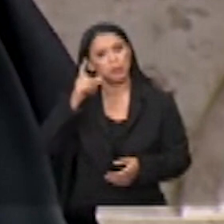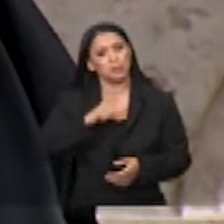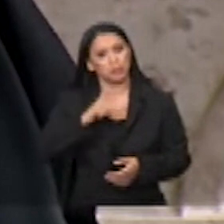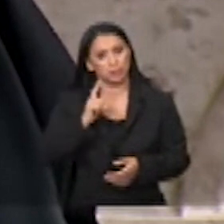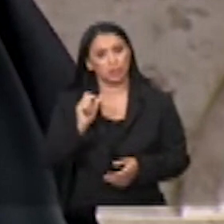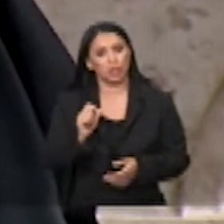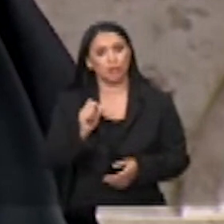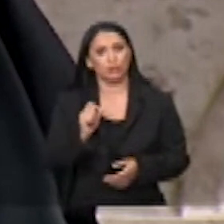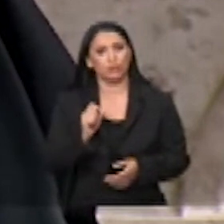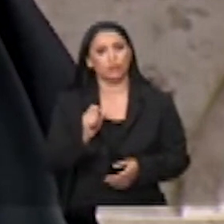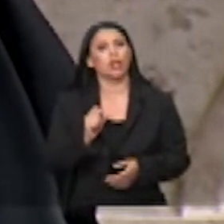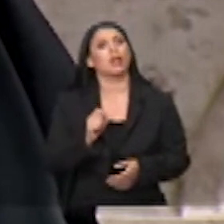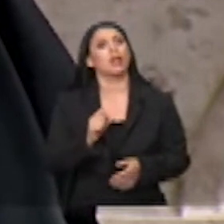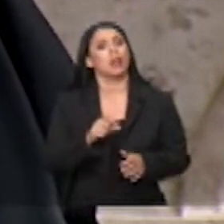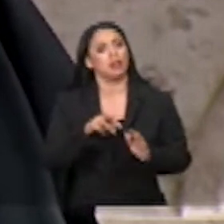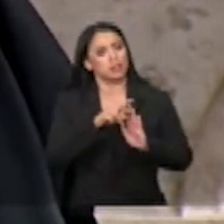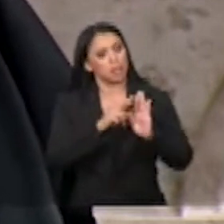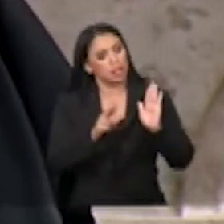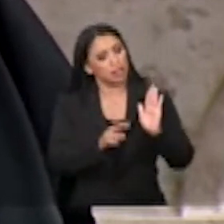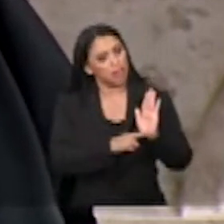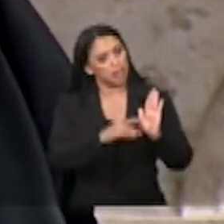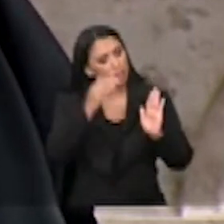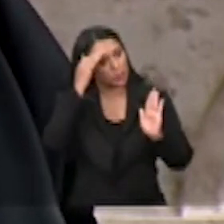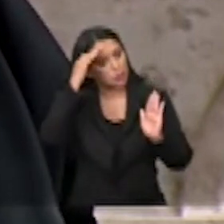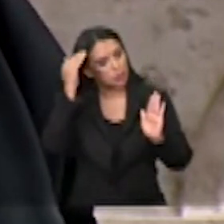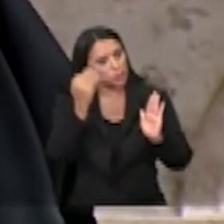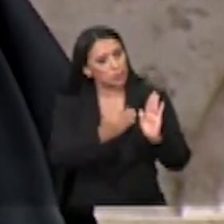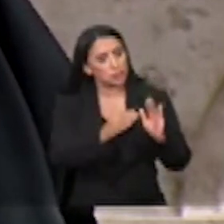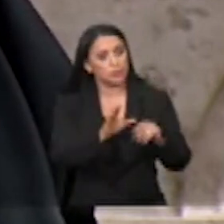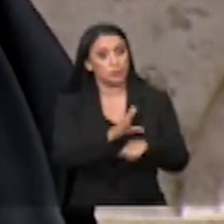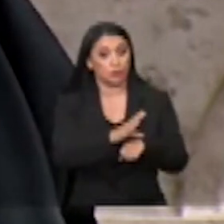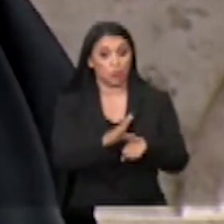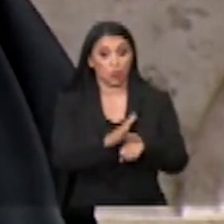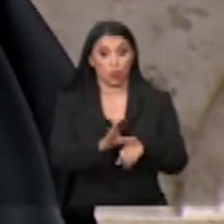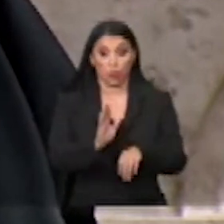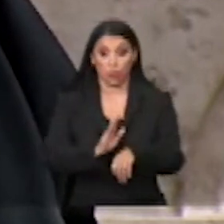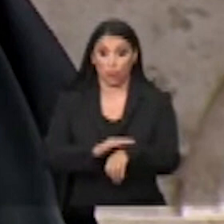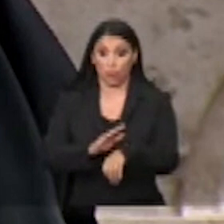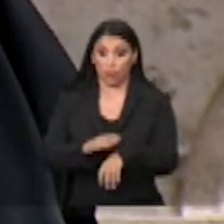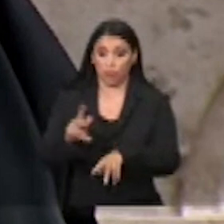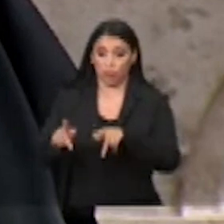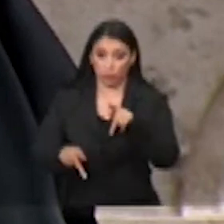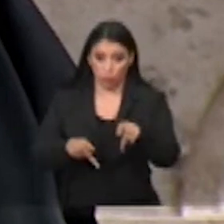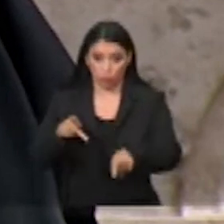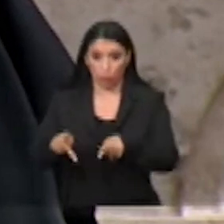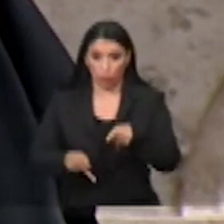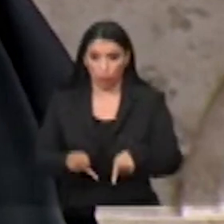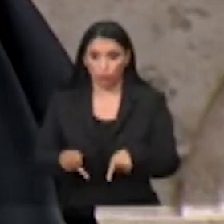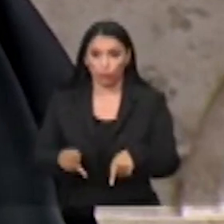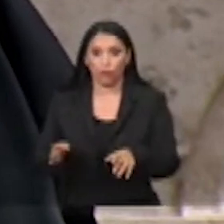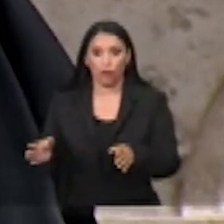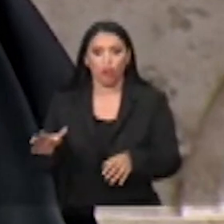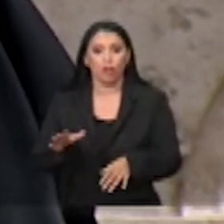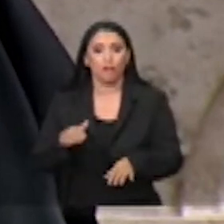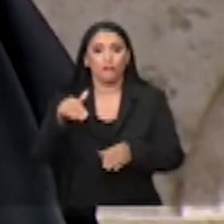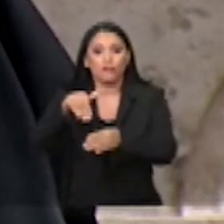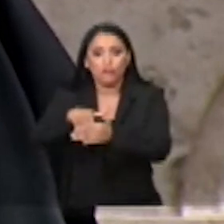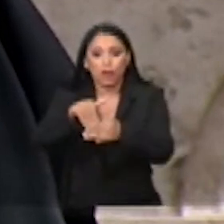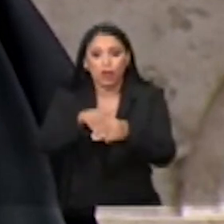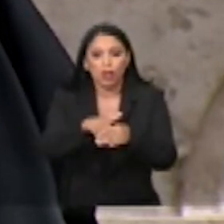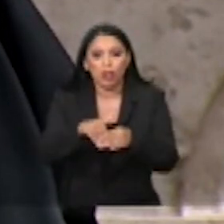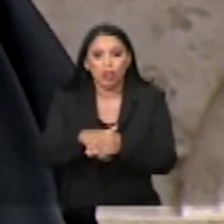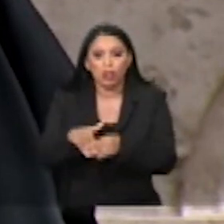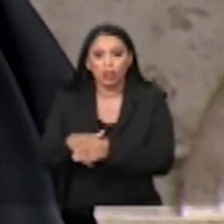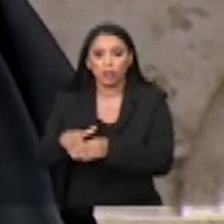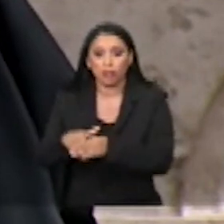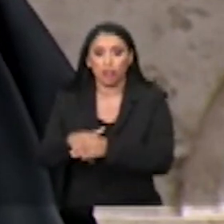a ordem constitucional. No momento em que o povo é chamado às urnas, na benfazeja renovação